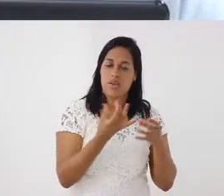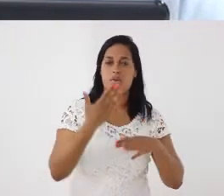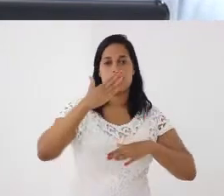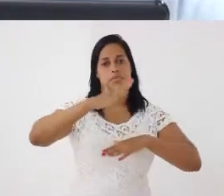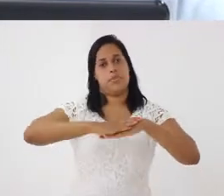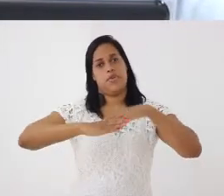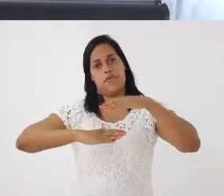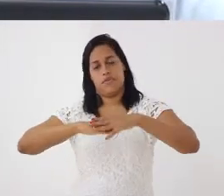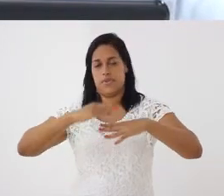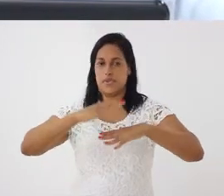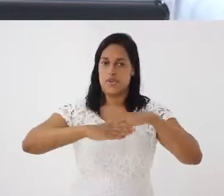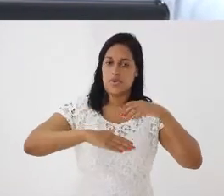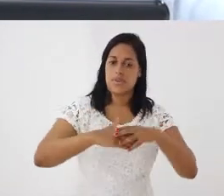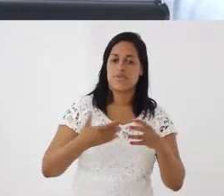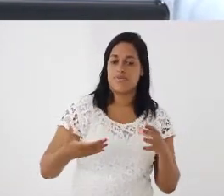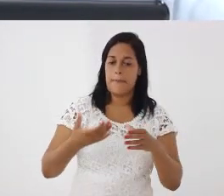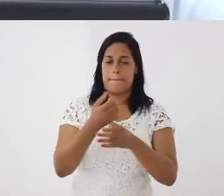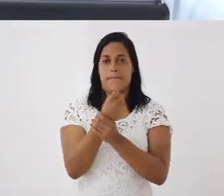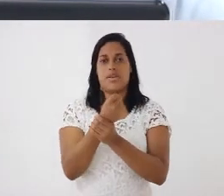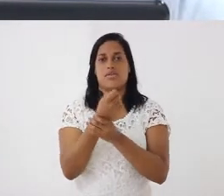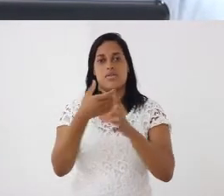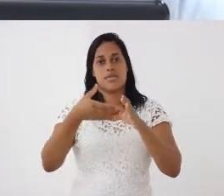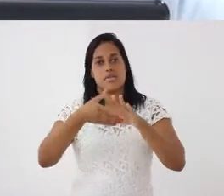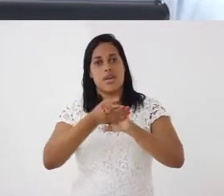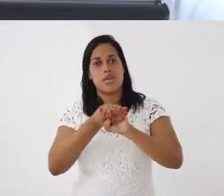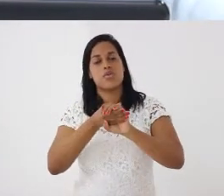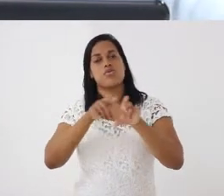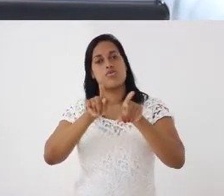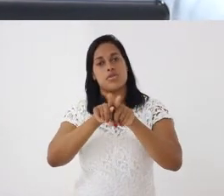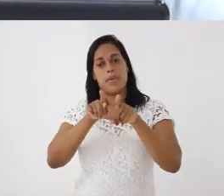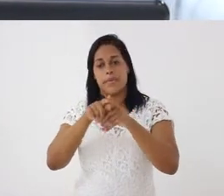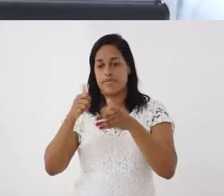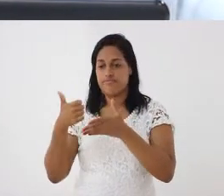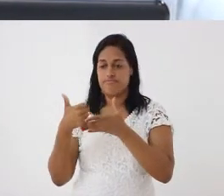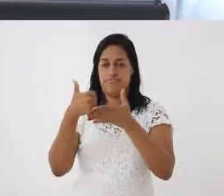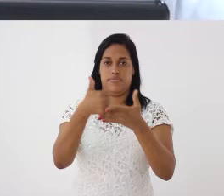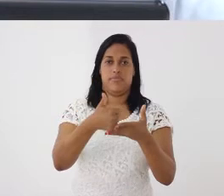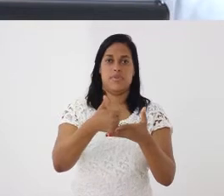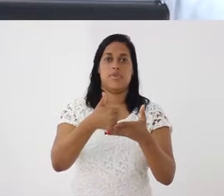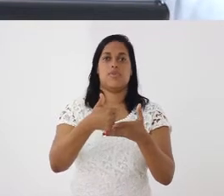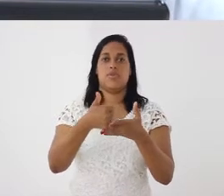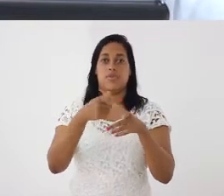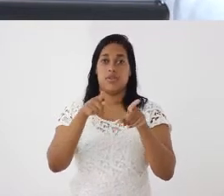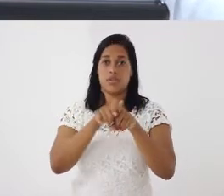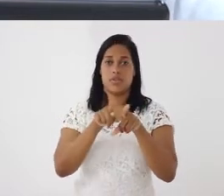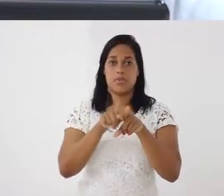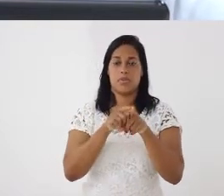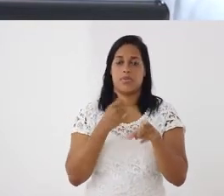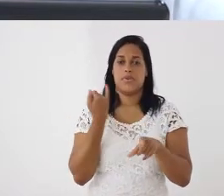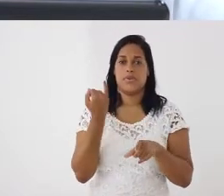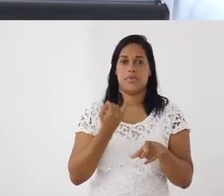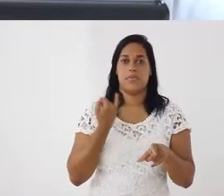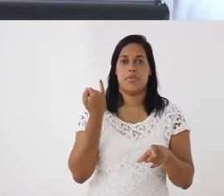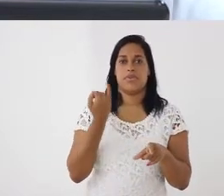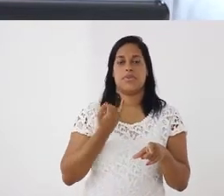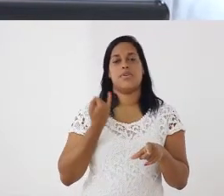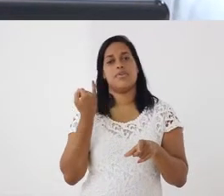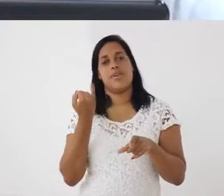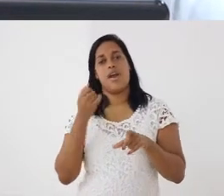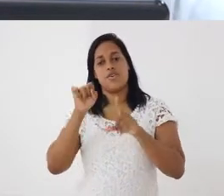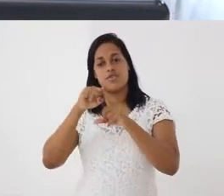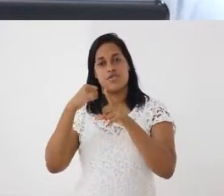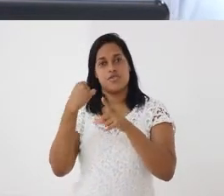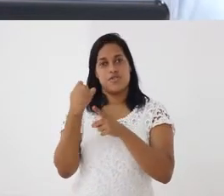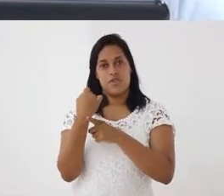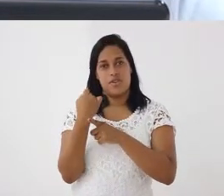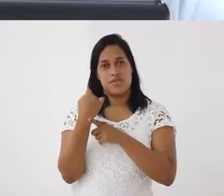seus funcionários, os parceiros, os colaboradores e, essencialmente, a